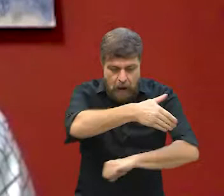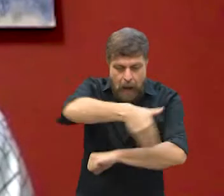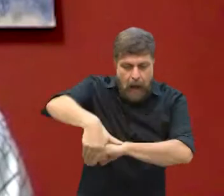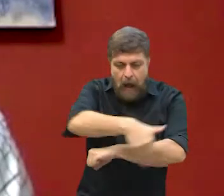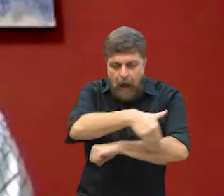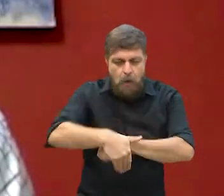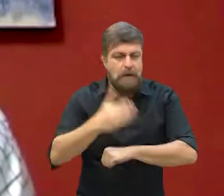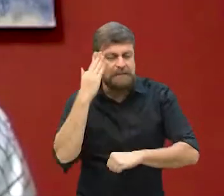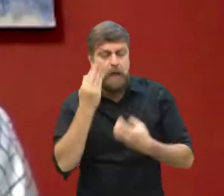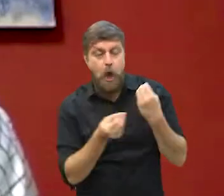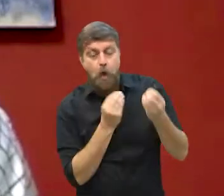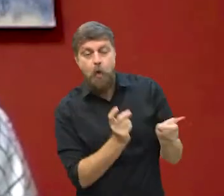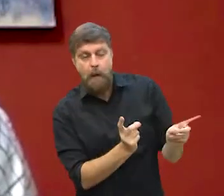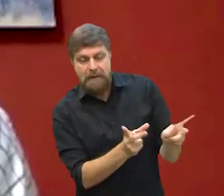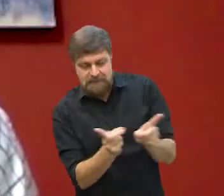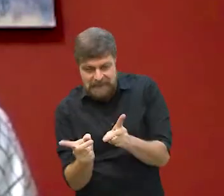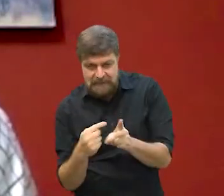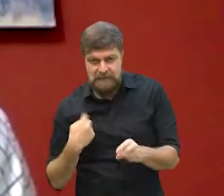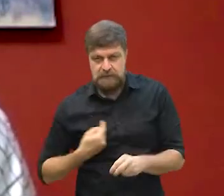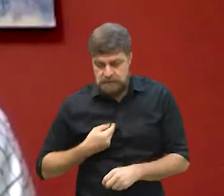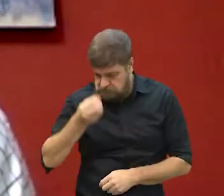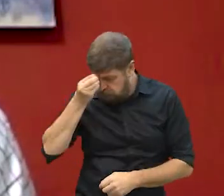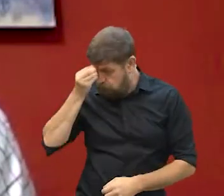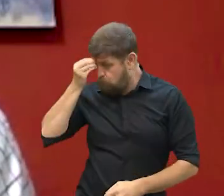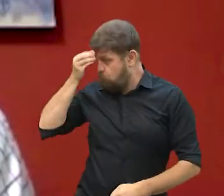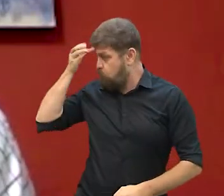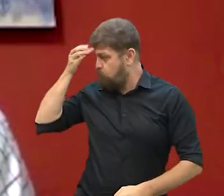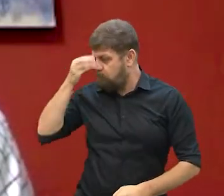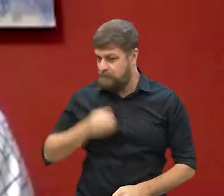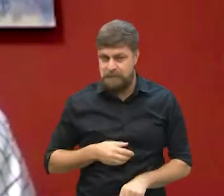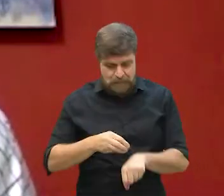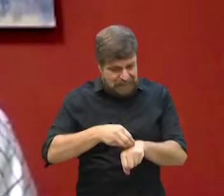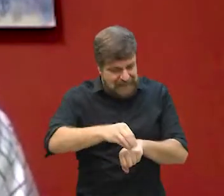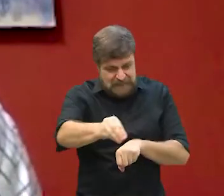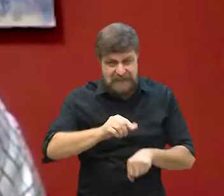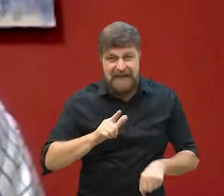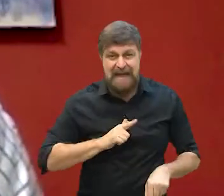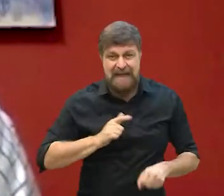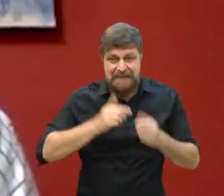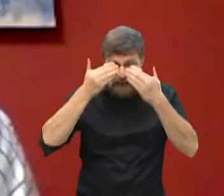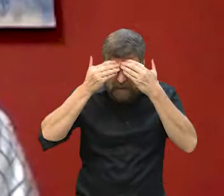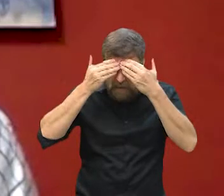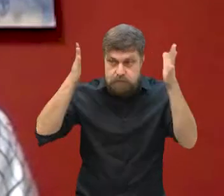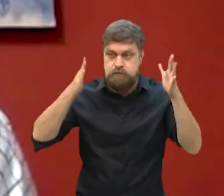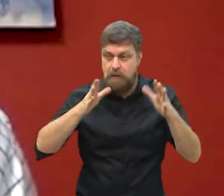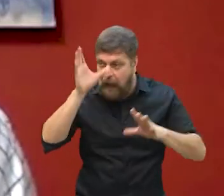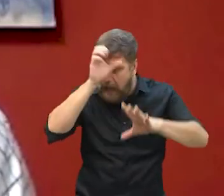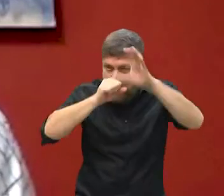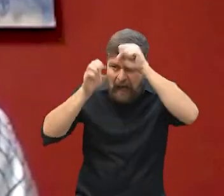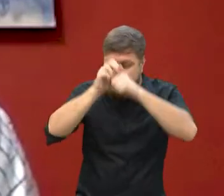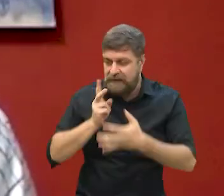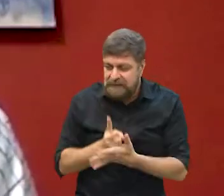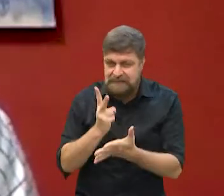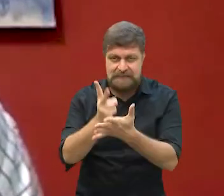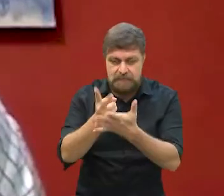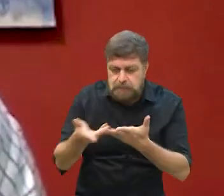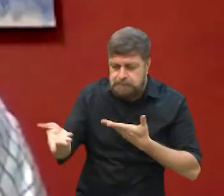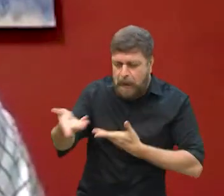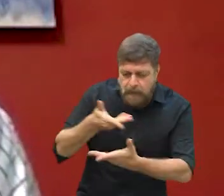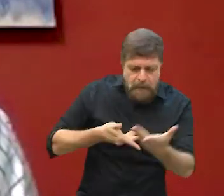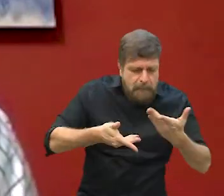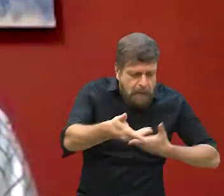rua. Então, eu acho que a principal dica é cabeça aberta, estar sempre aprendendo e sempre ouvindo,